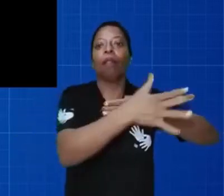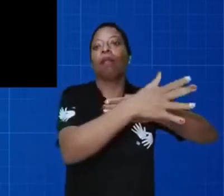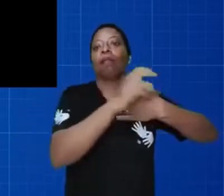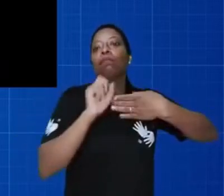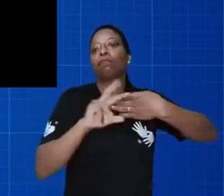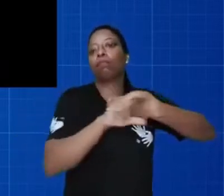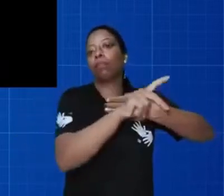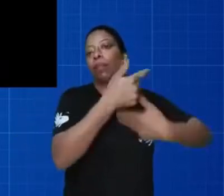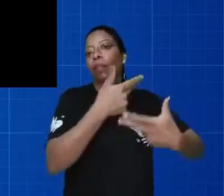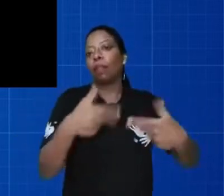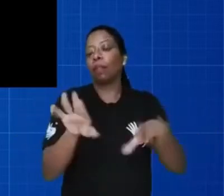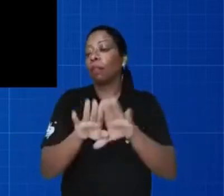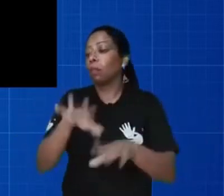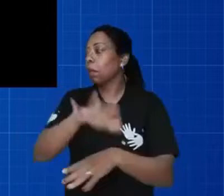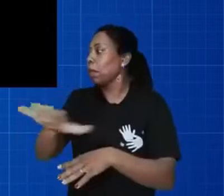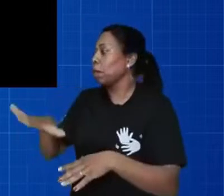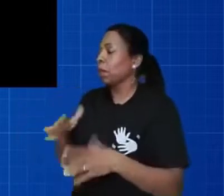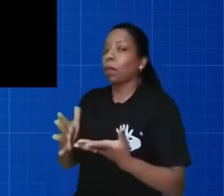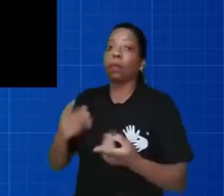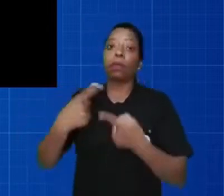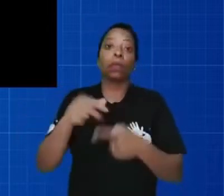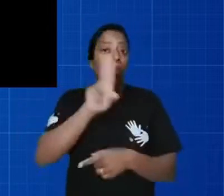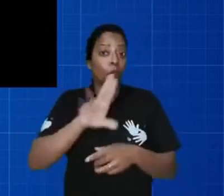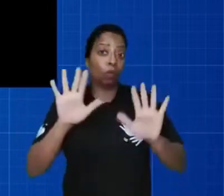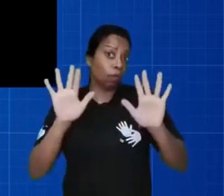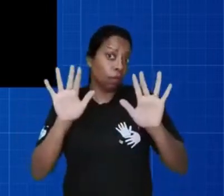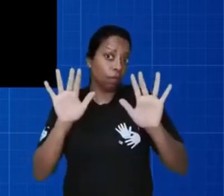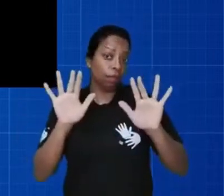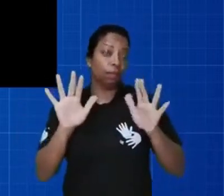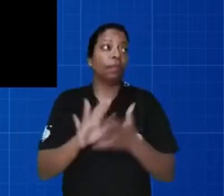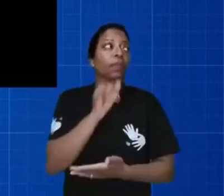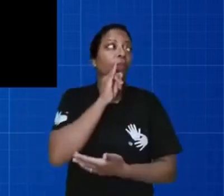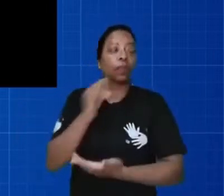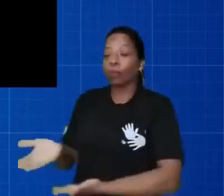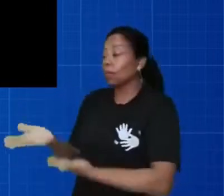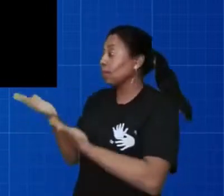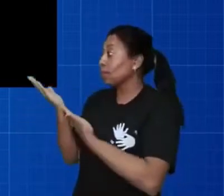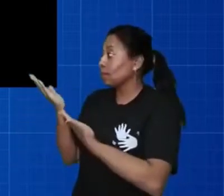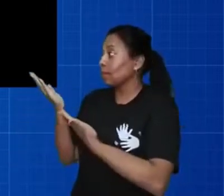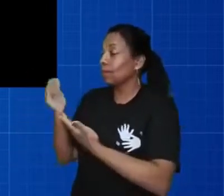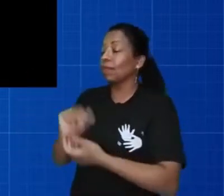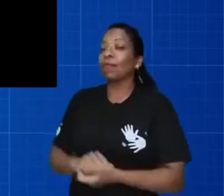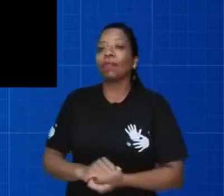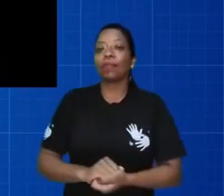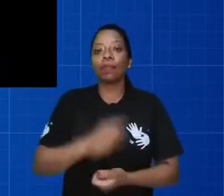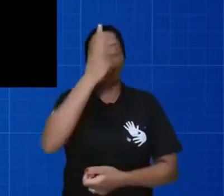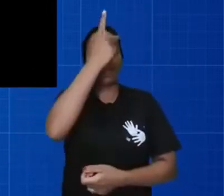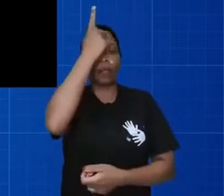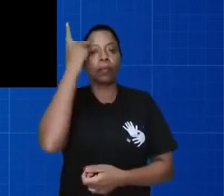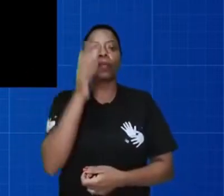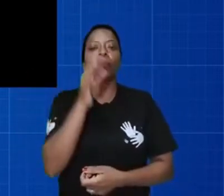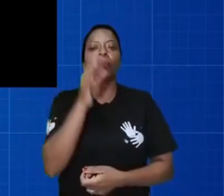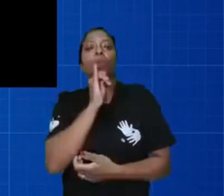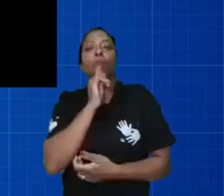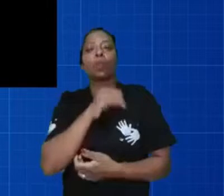com superfícies contaminadas. Então a gente usa muito a mão para tudo, né? E aqui no desenho ao lado a gente tem uma imagem no momento que uma pessoa,